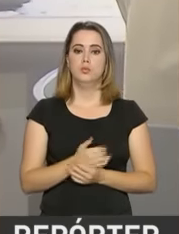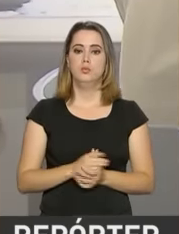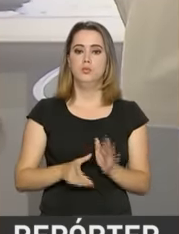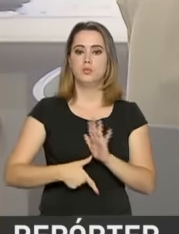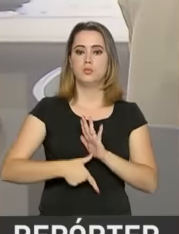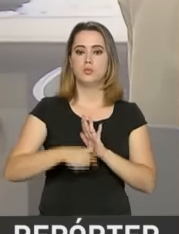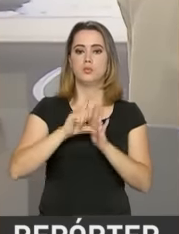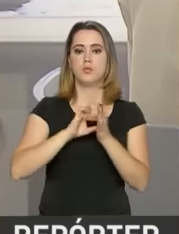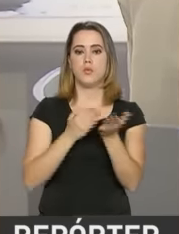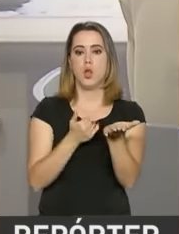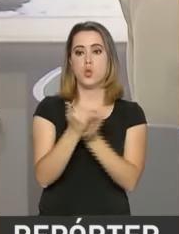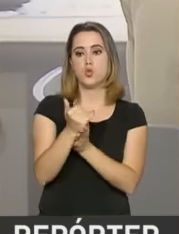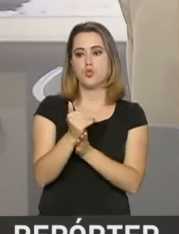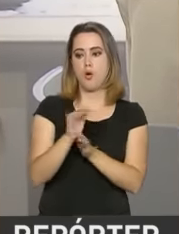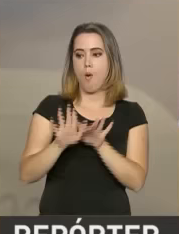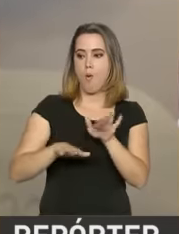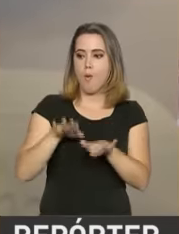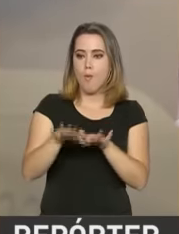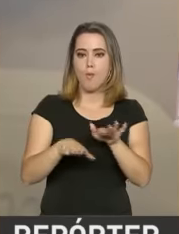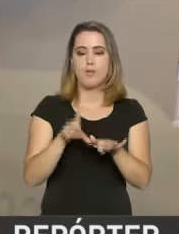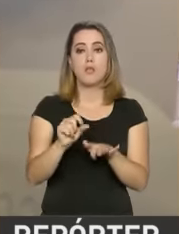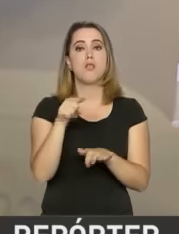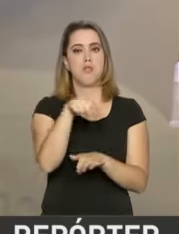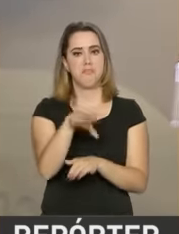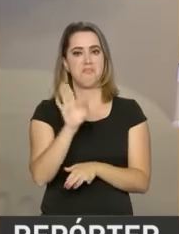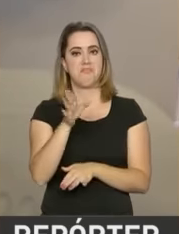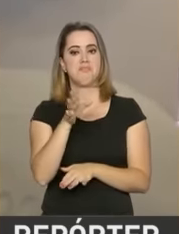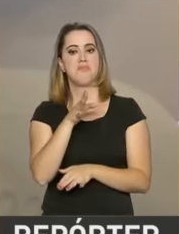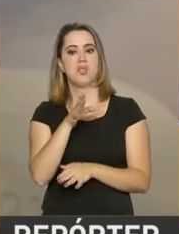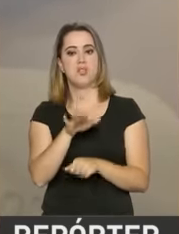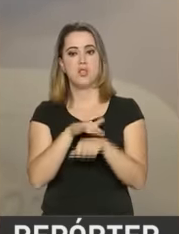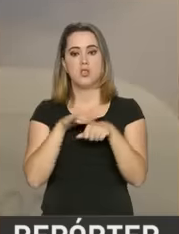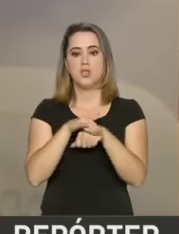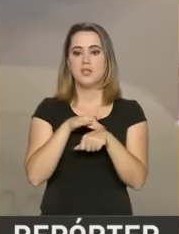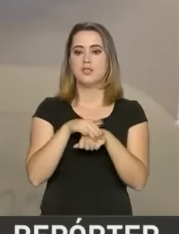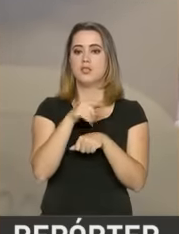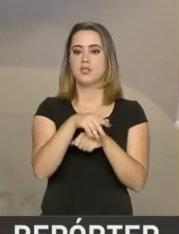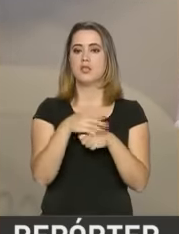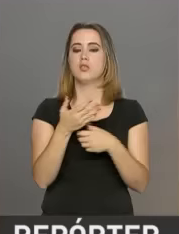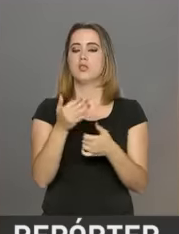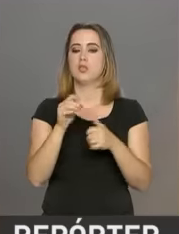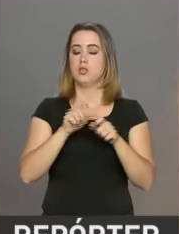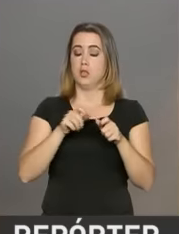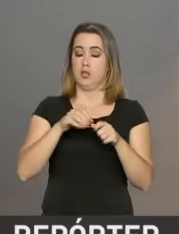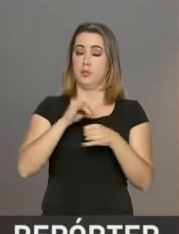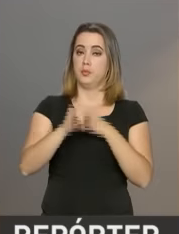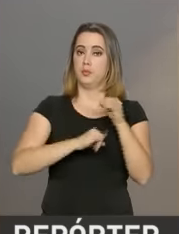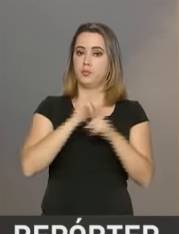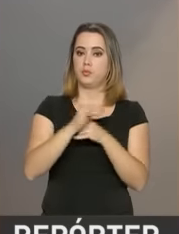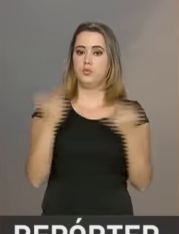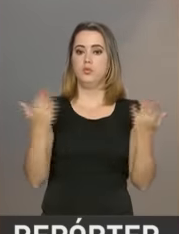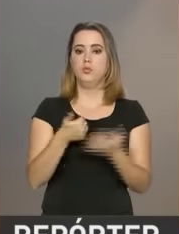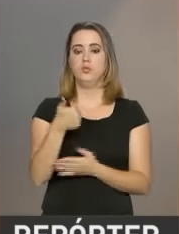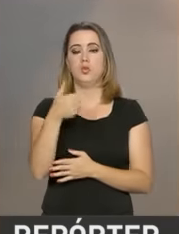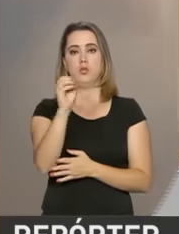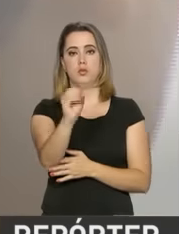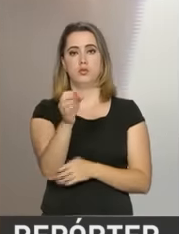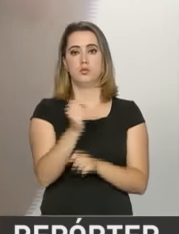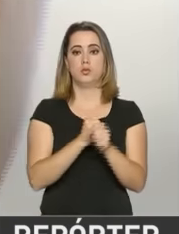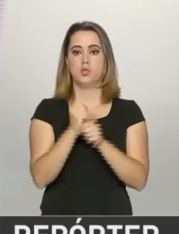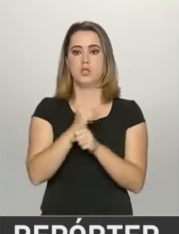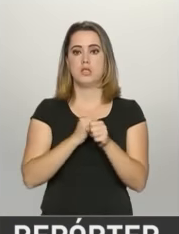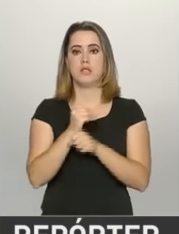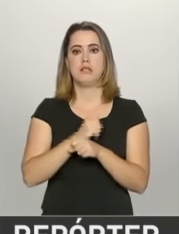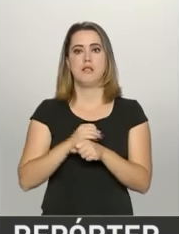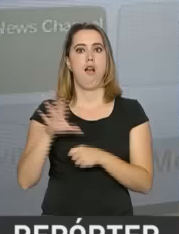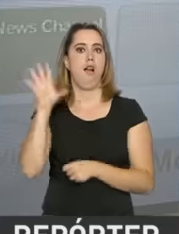Antes mesmo de começar a andar e a falar, Arthur já interagia na rede mundial de computadores. Hoje, aos 10 anos, é fã dos